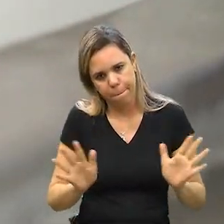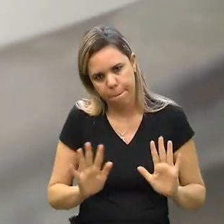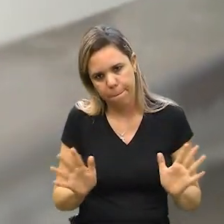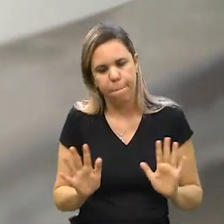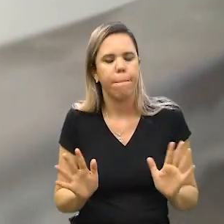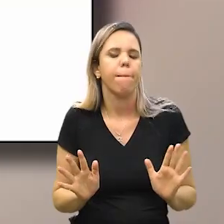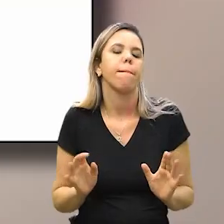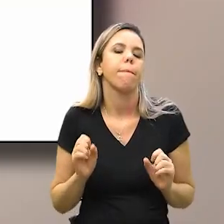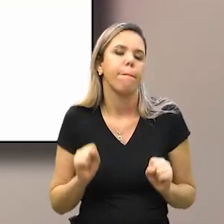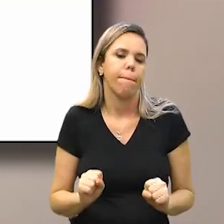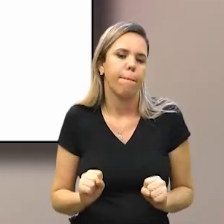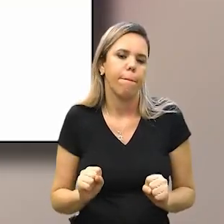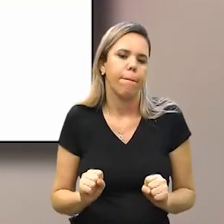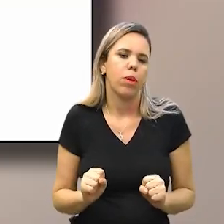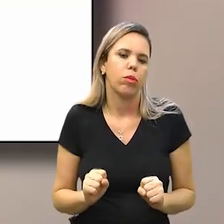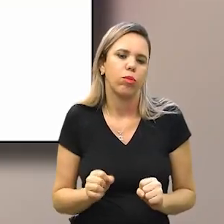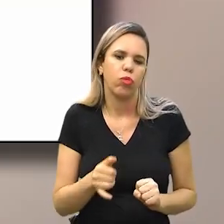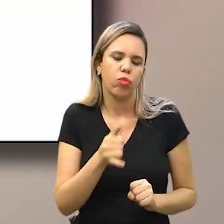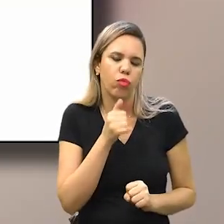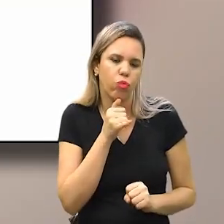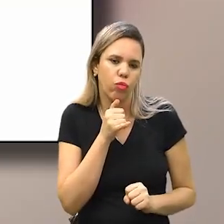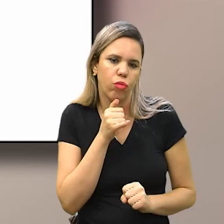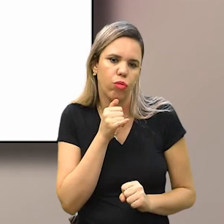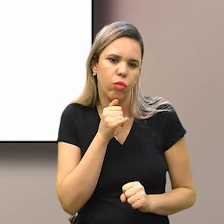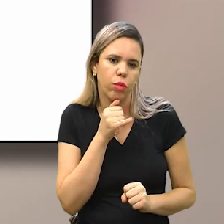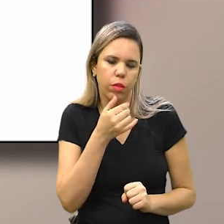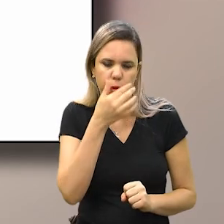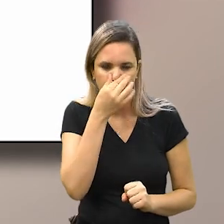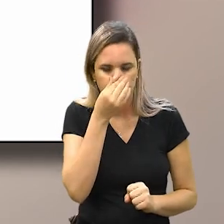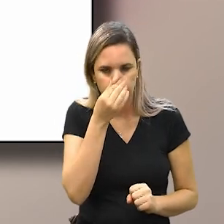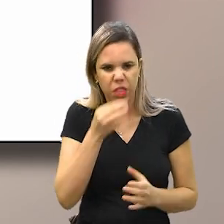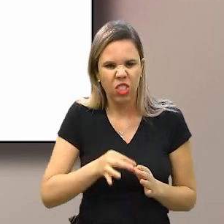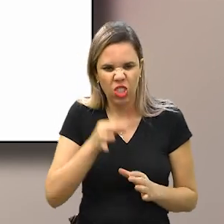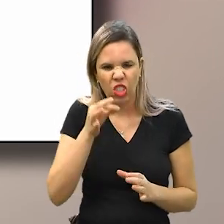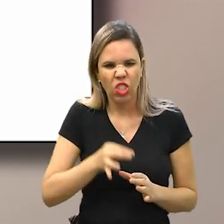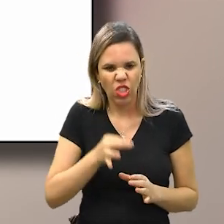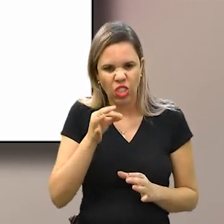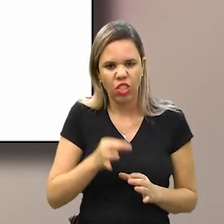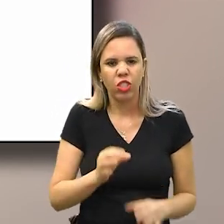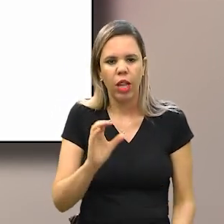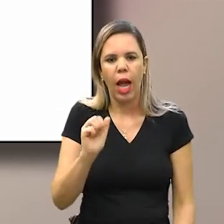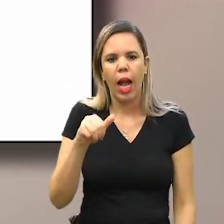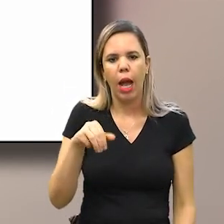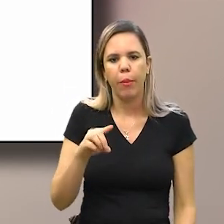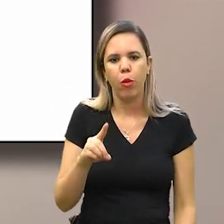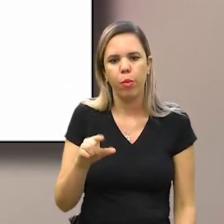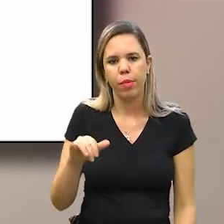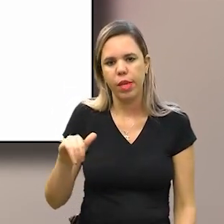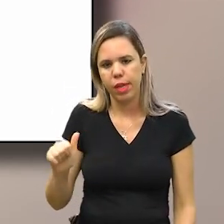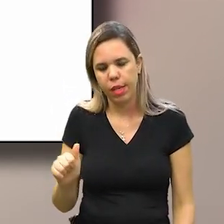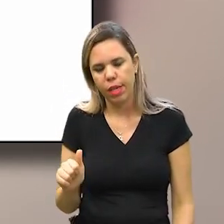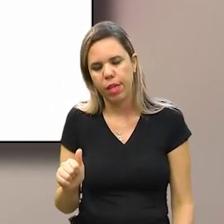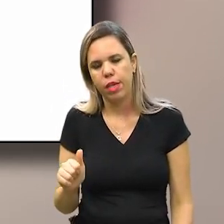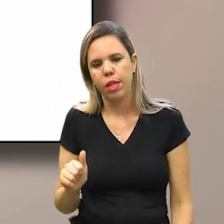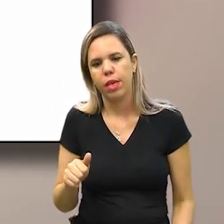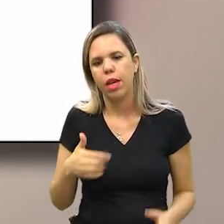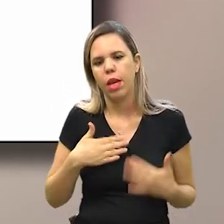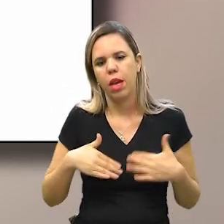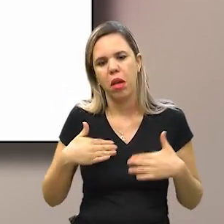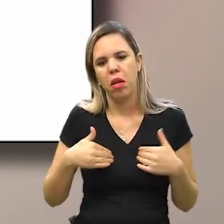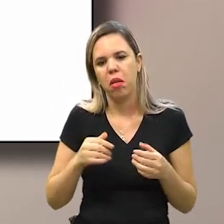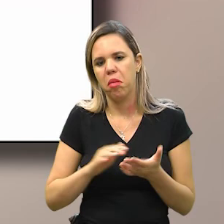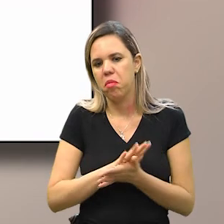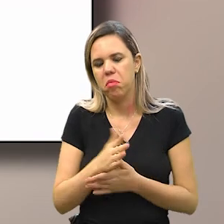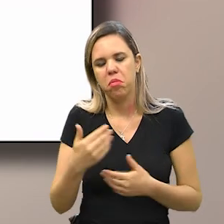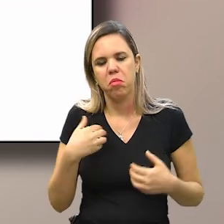problema nenhum. Ela pode até colocar uma compressa com chá de camomila, que tem ação calmante na pele. Isso não vai